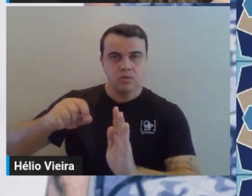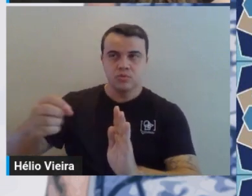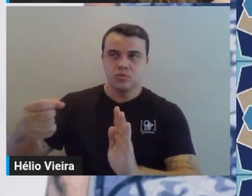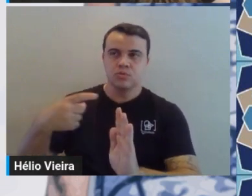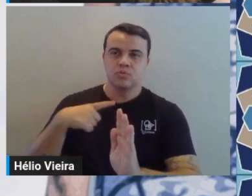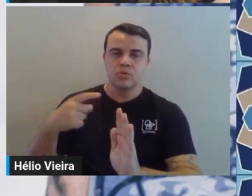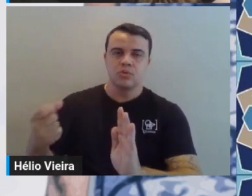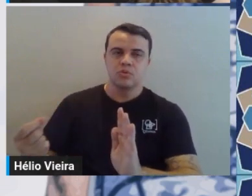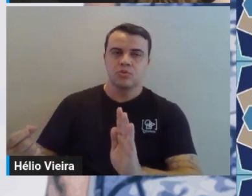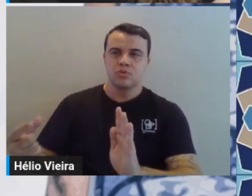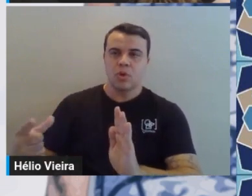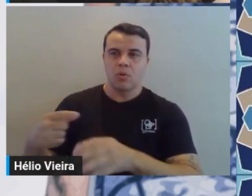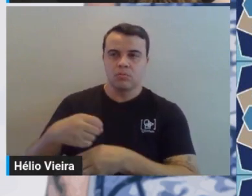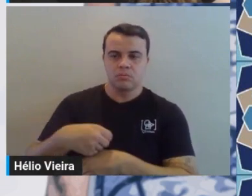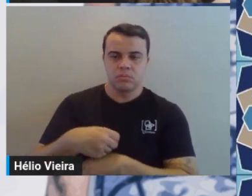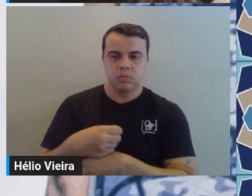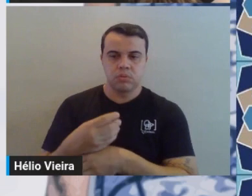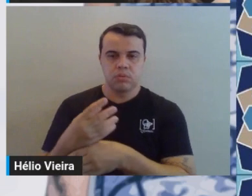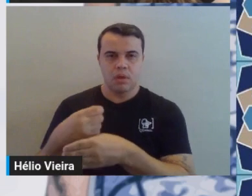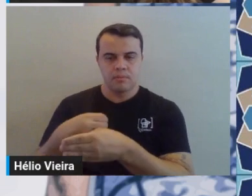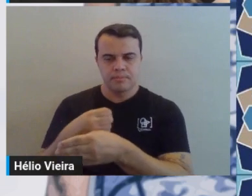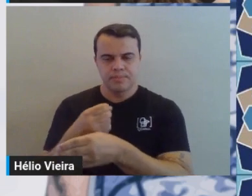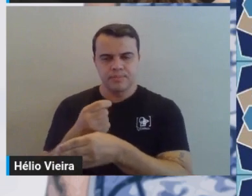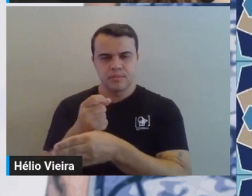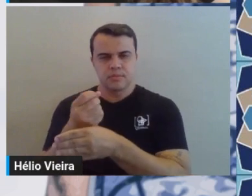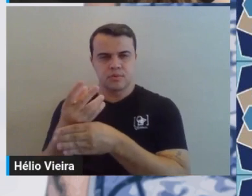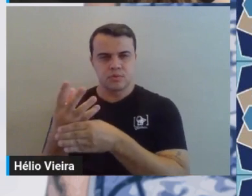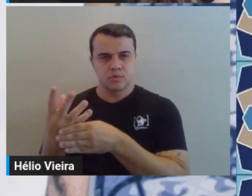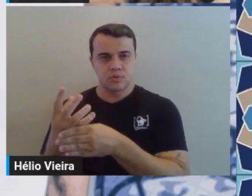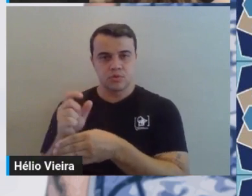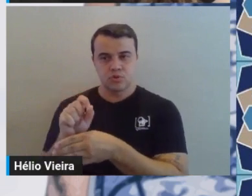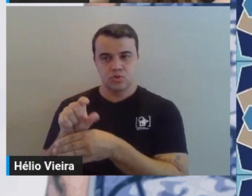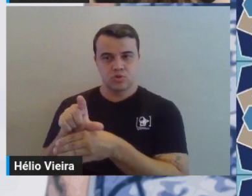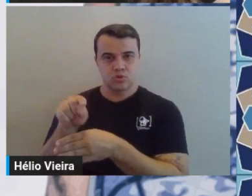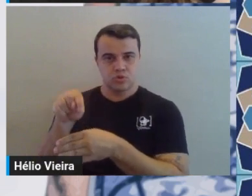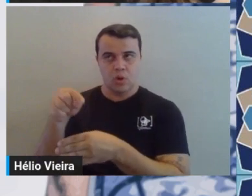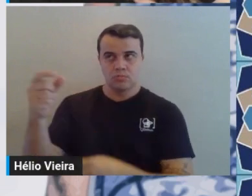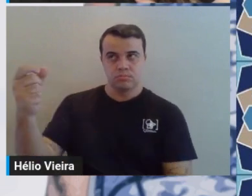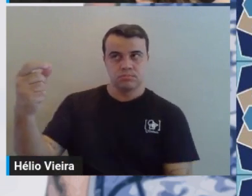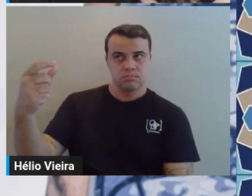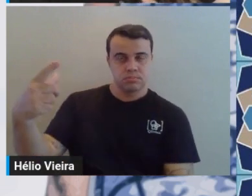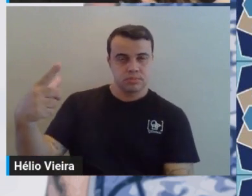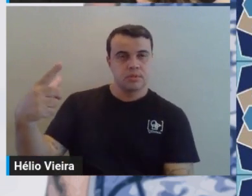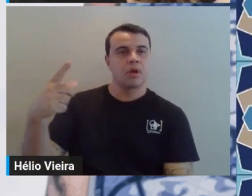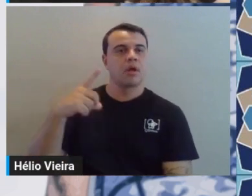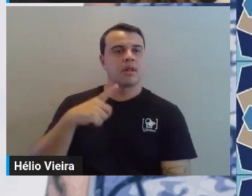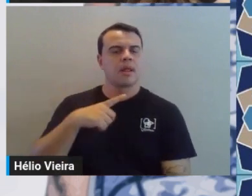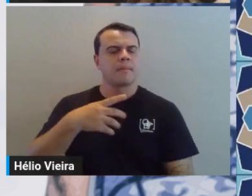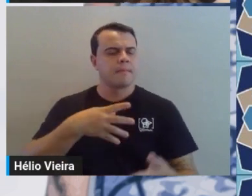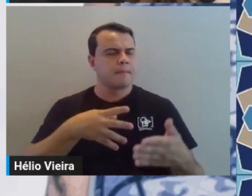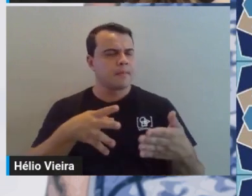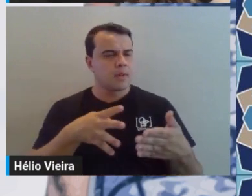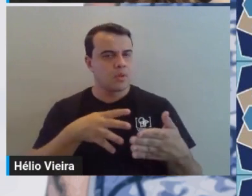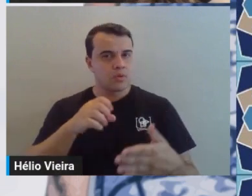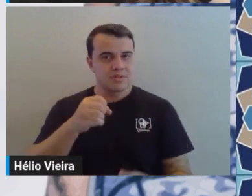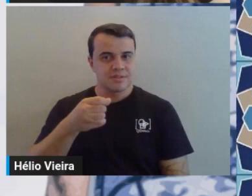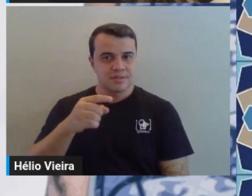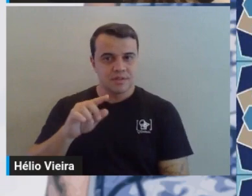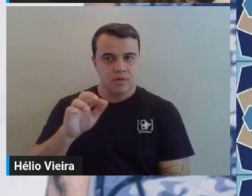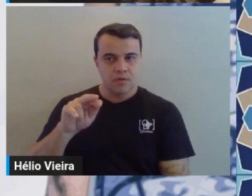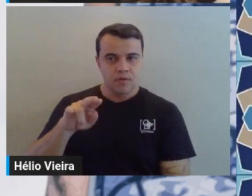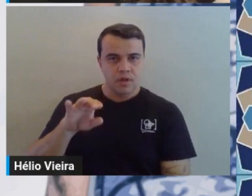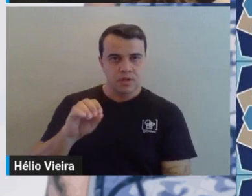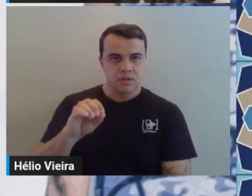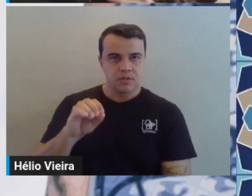pôr do sol nasce onde é a entrada da capela. Ela é composta também por pinturas de São Francisco e